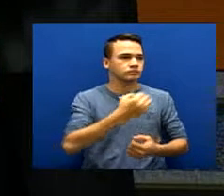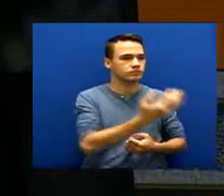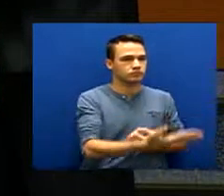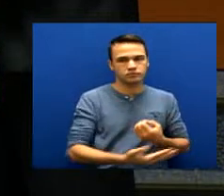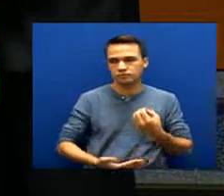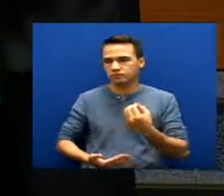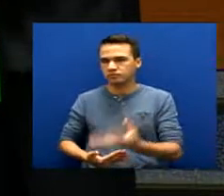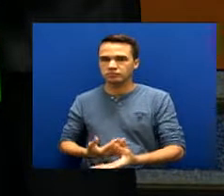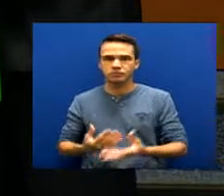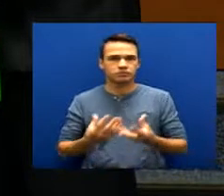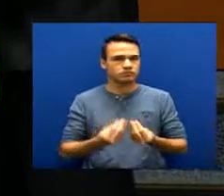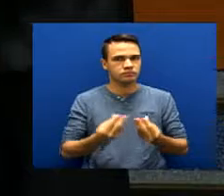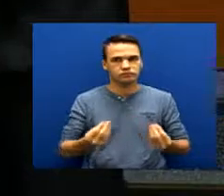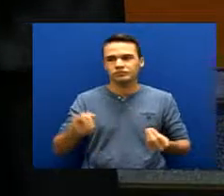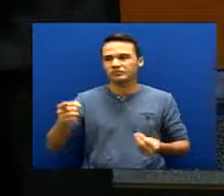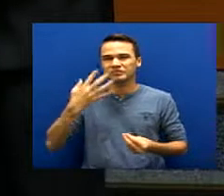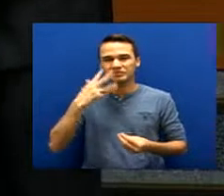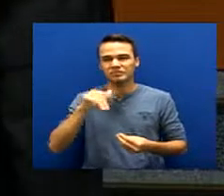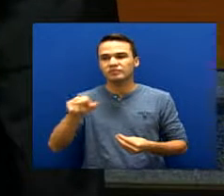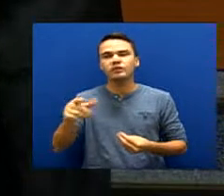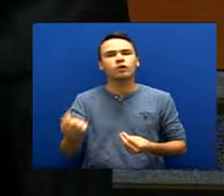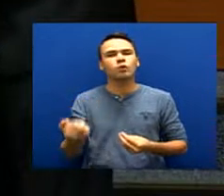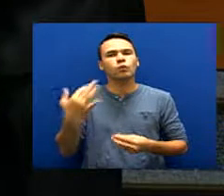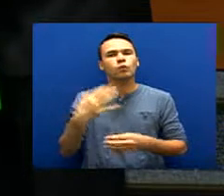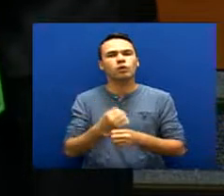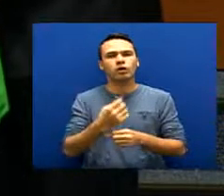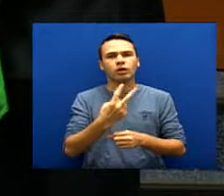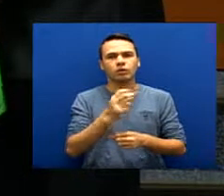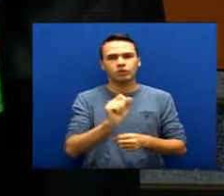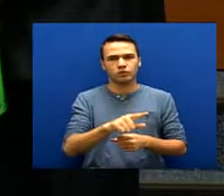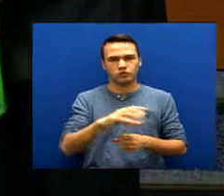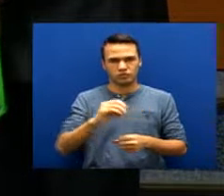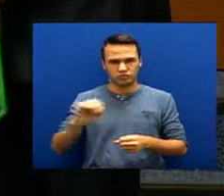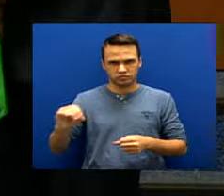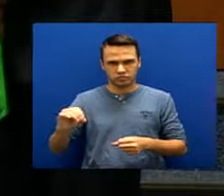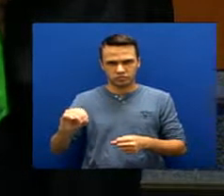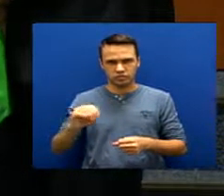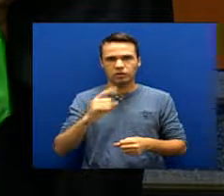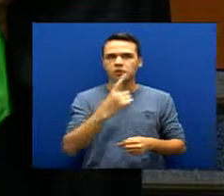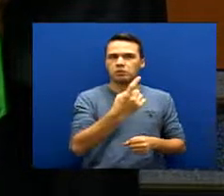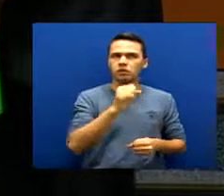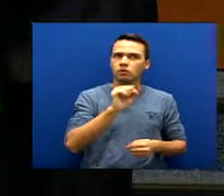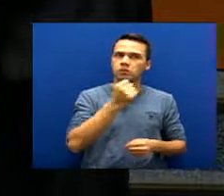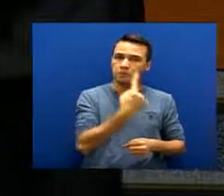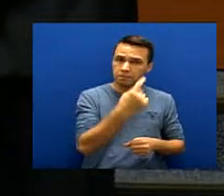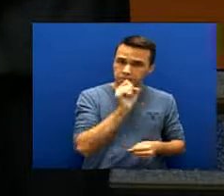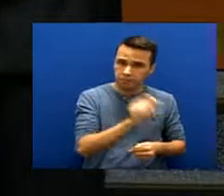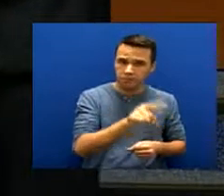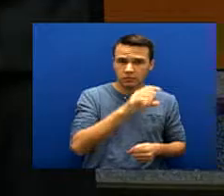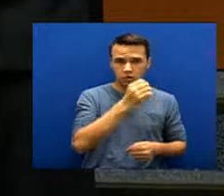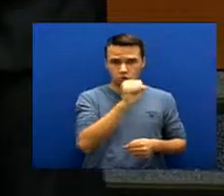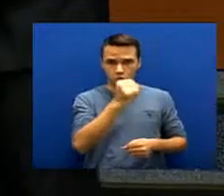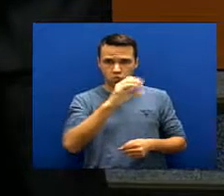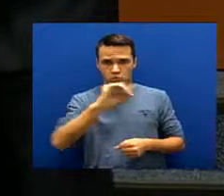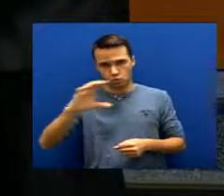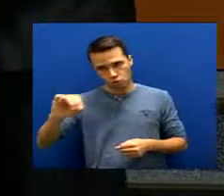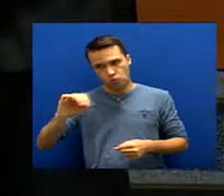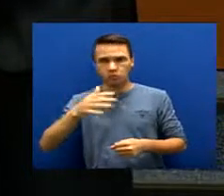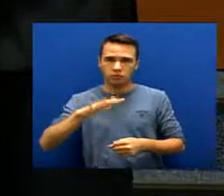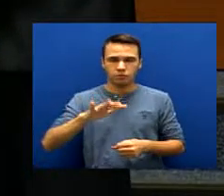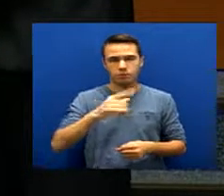vasto currículo, Zé, talvez não conhecia você pessoalmente. Talvez. Mas, considerando